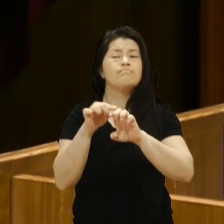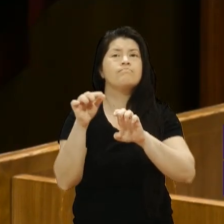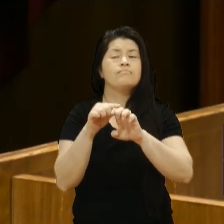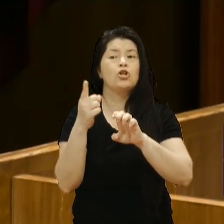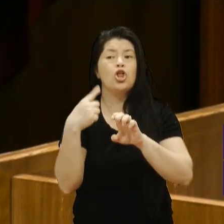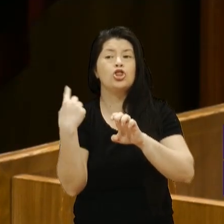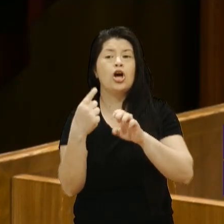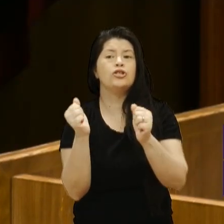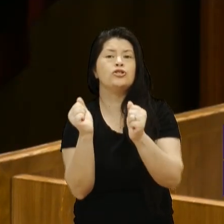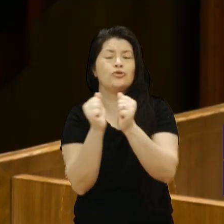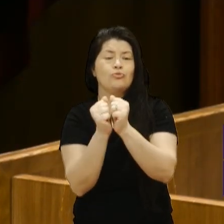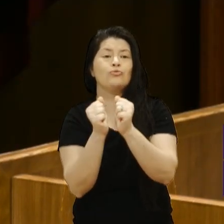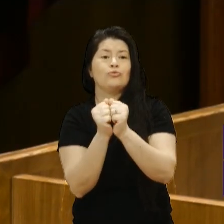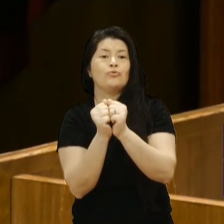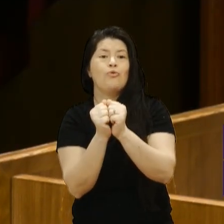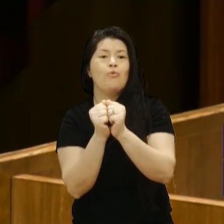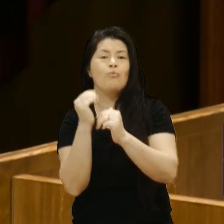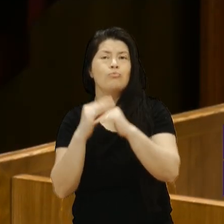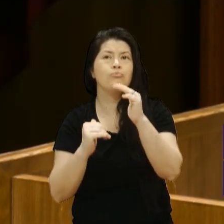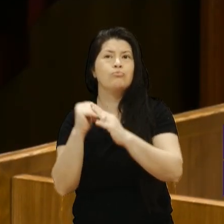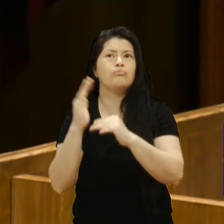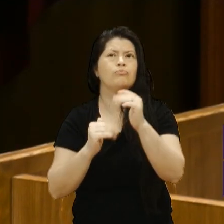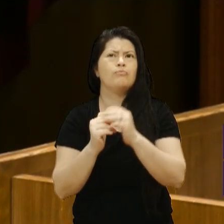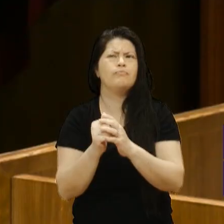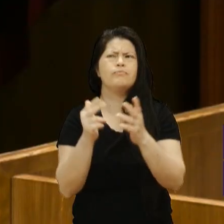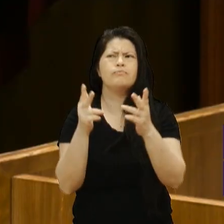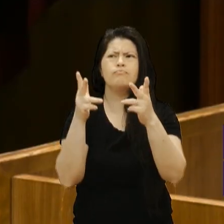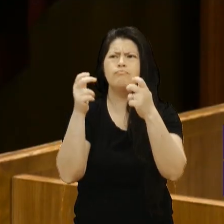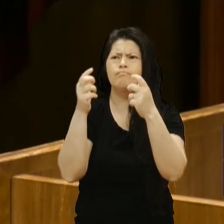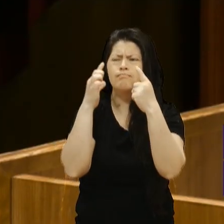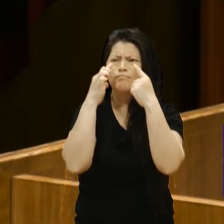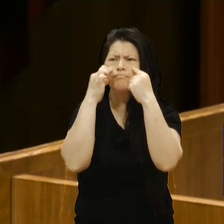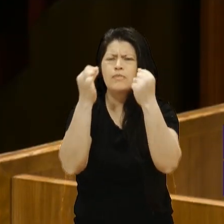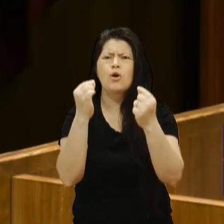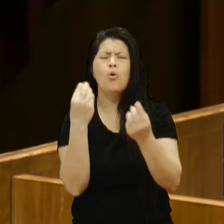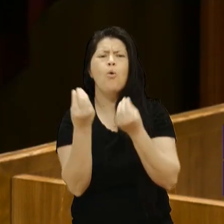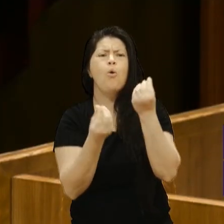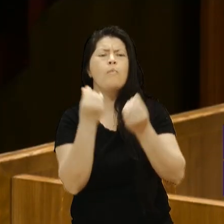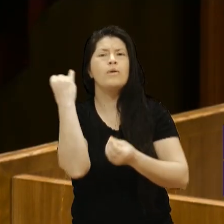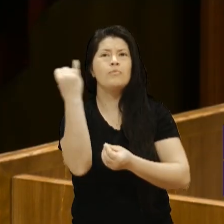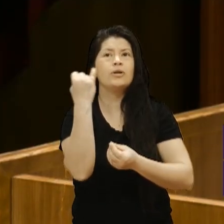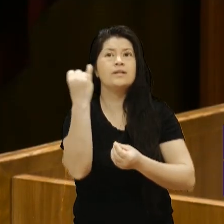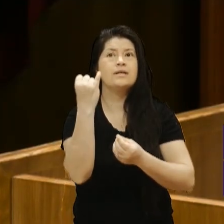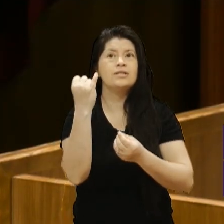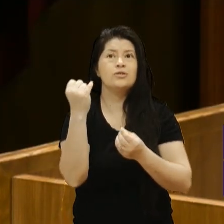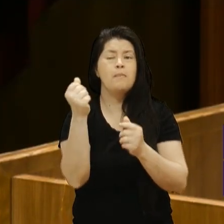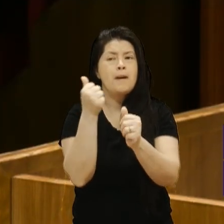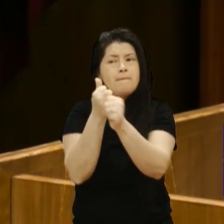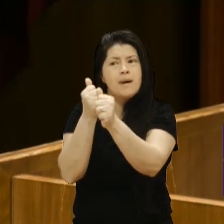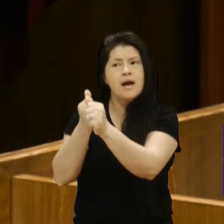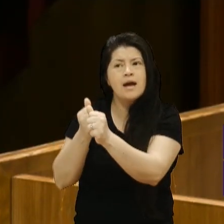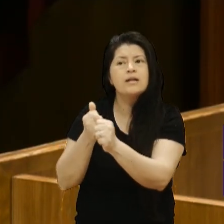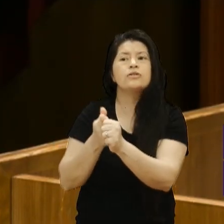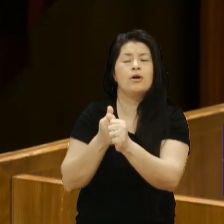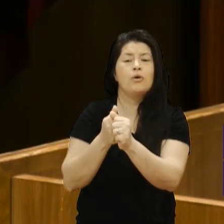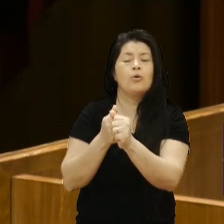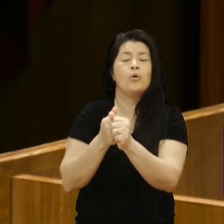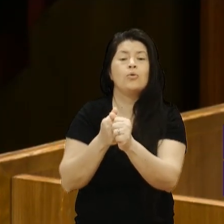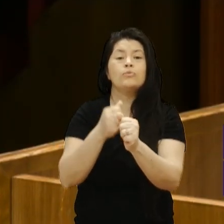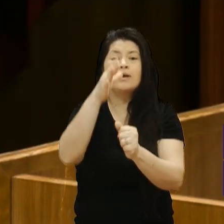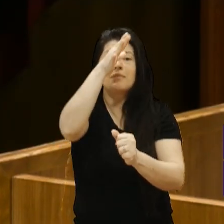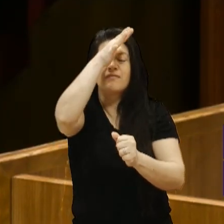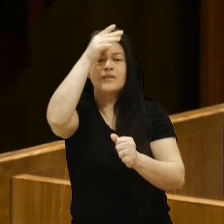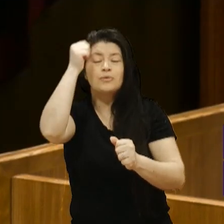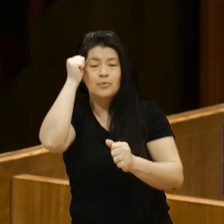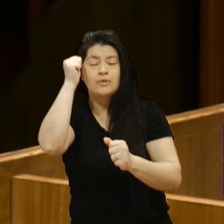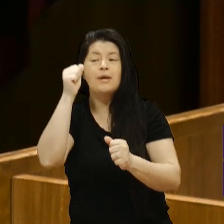construção. Essa homenagem também nos permite refletir sobre a importância de uma relação cada vez mais próxima entre o poder público e quem